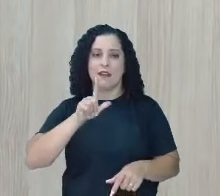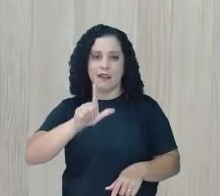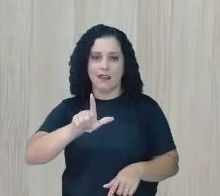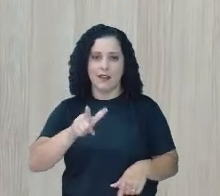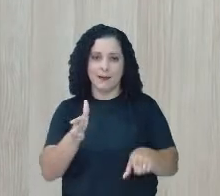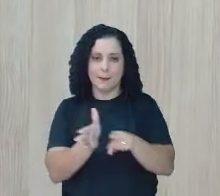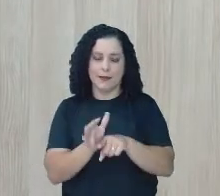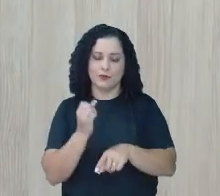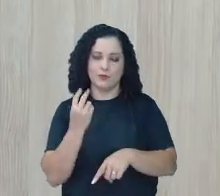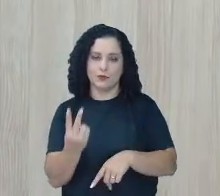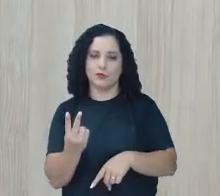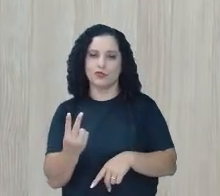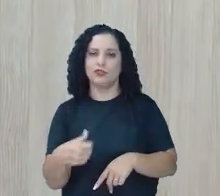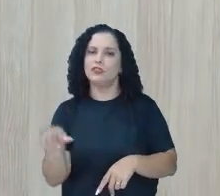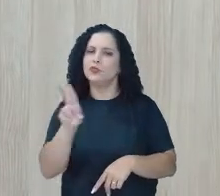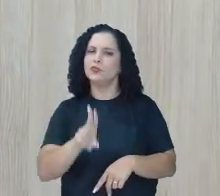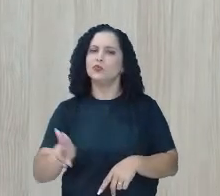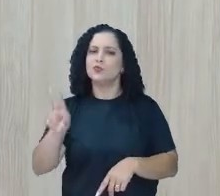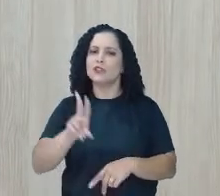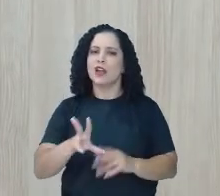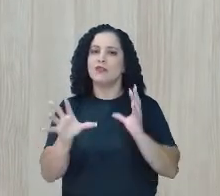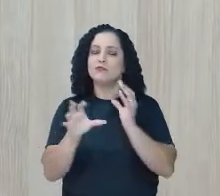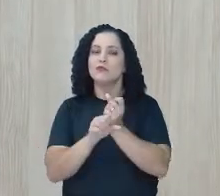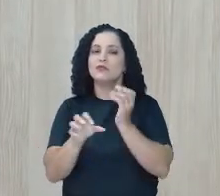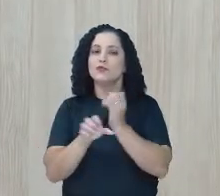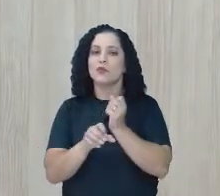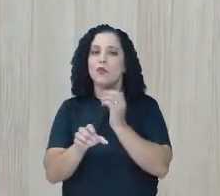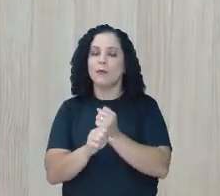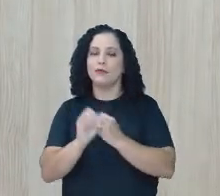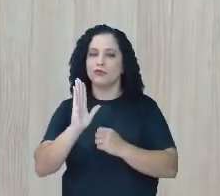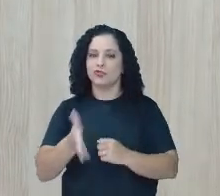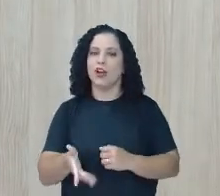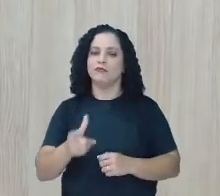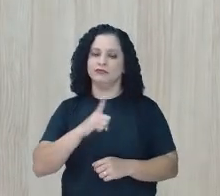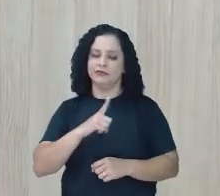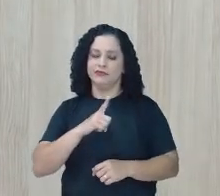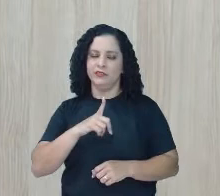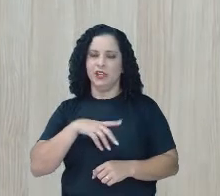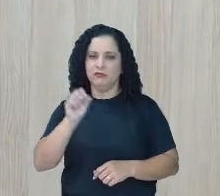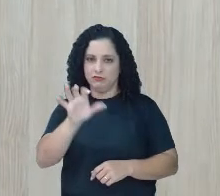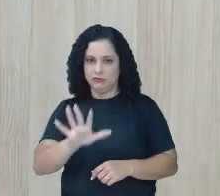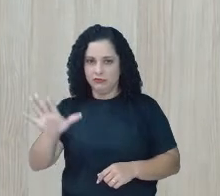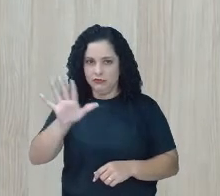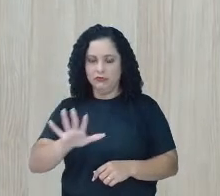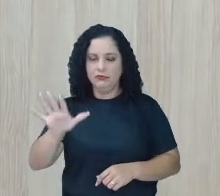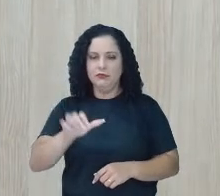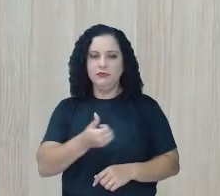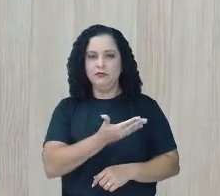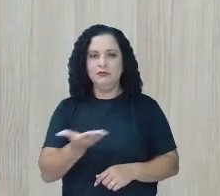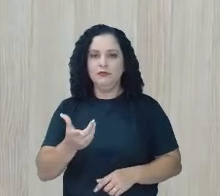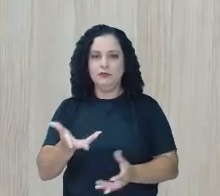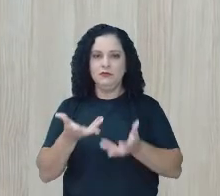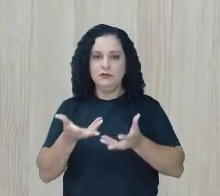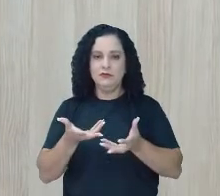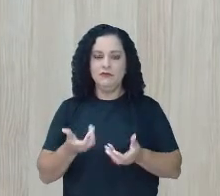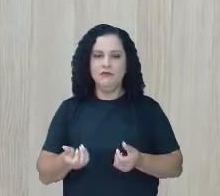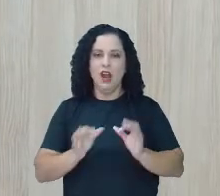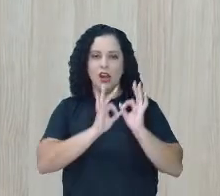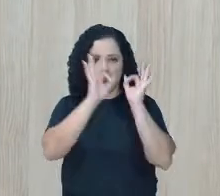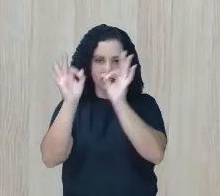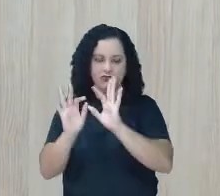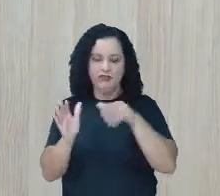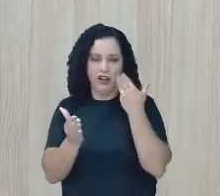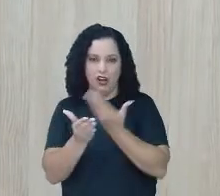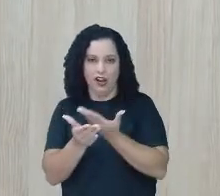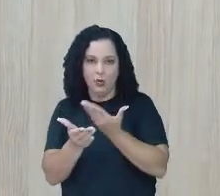2, e aí a gente utilizou uma soma que a gente já tinha aí definição. Inclusive, se você quiser verificar essa aula, onde a